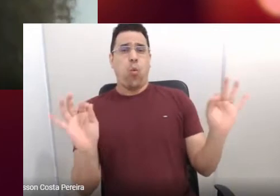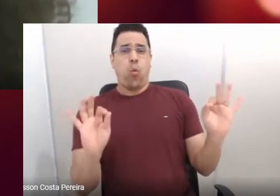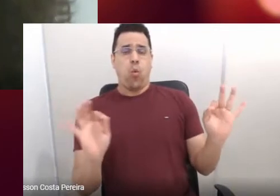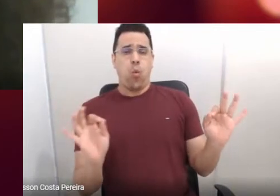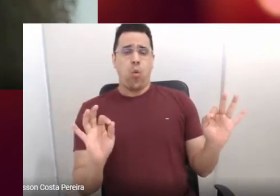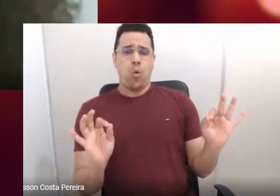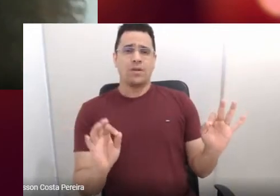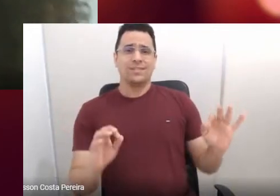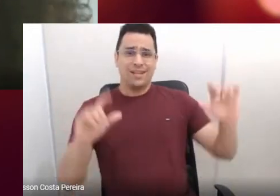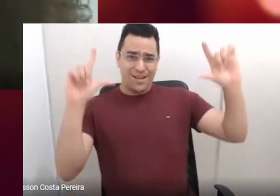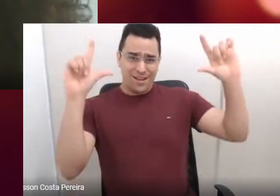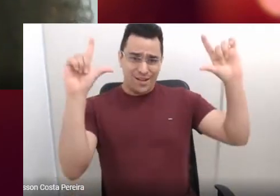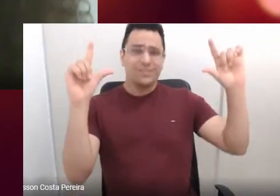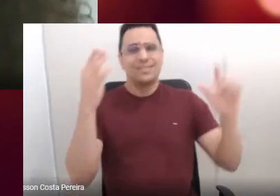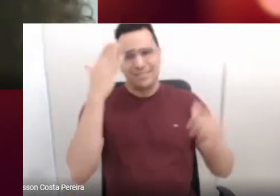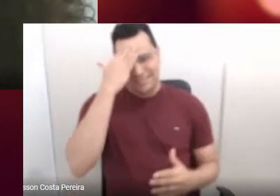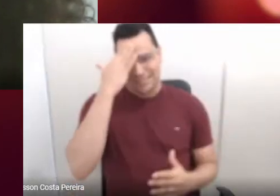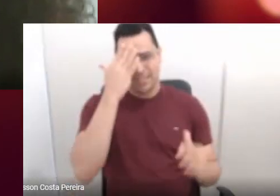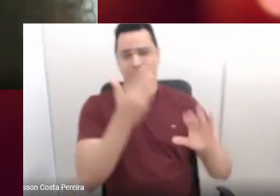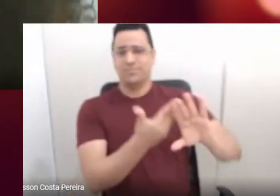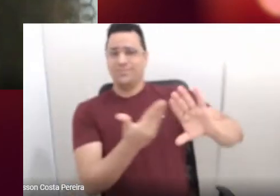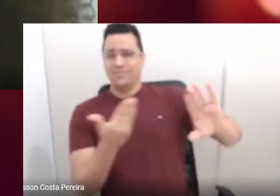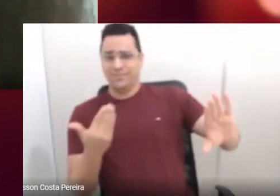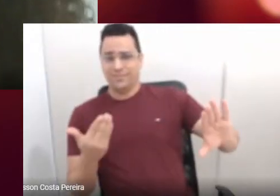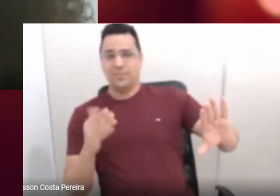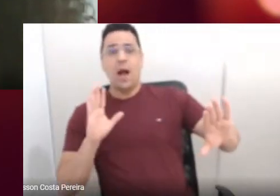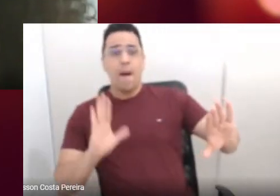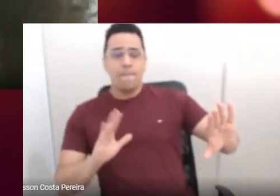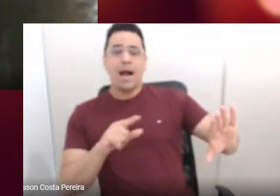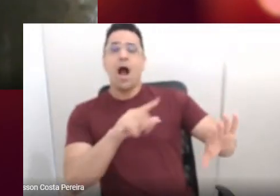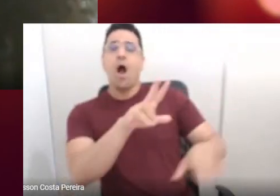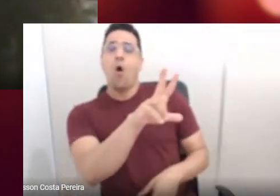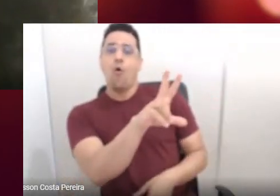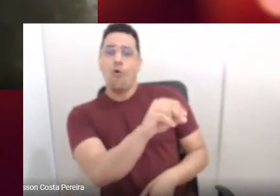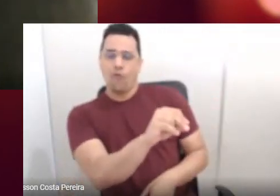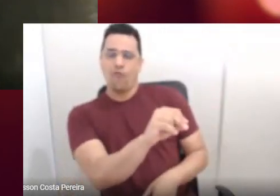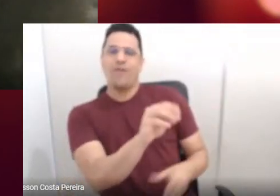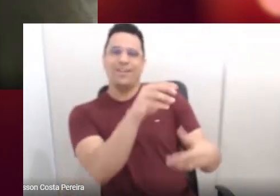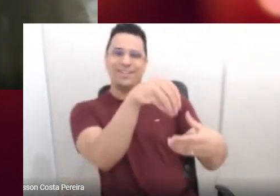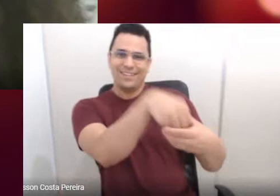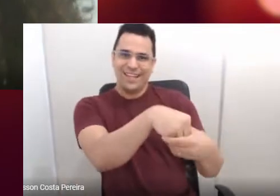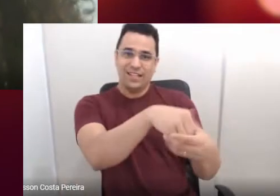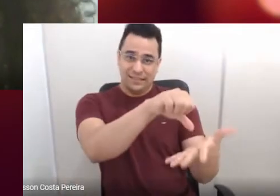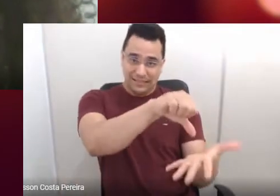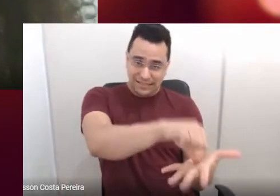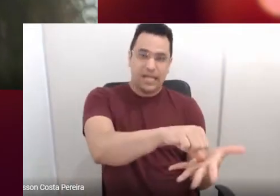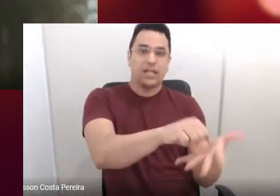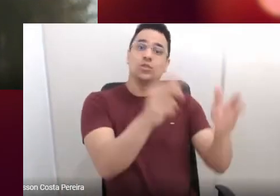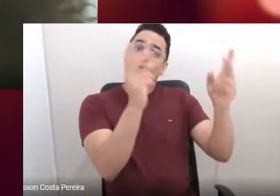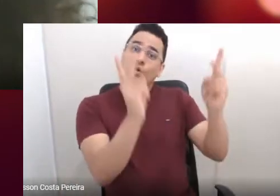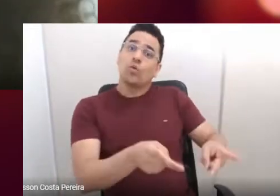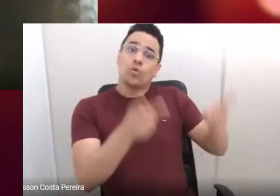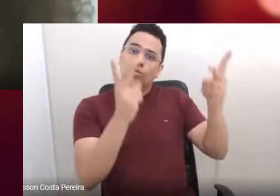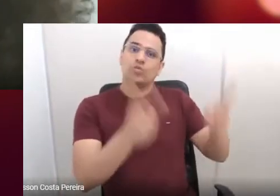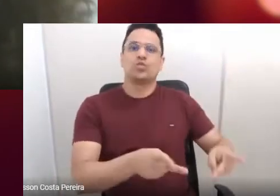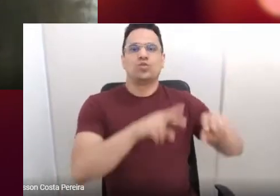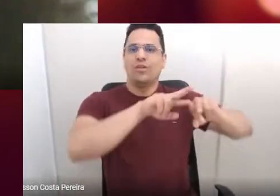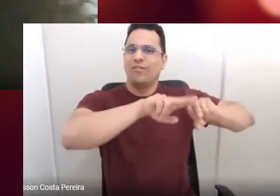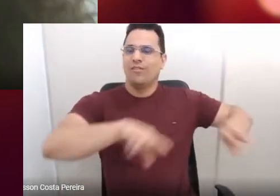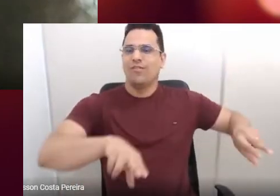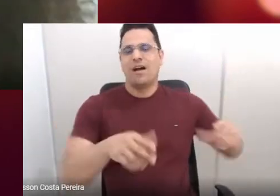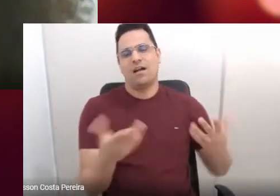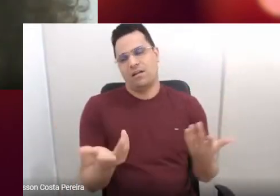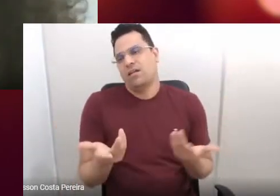a gente conseguiu diminuir essas distâncias e manter o funcionamento da universidade, né, através